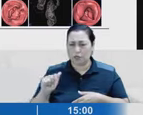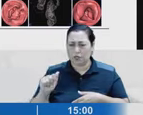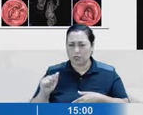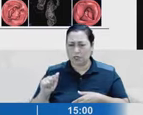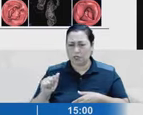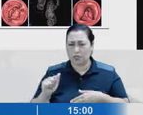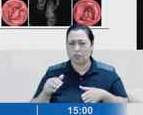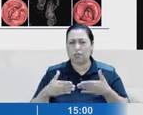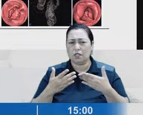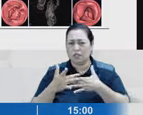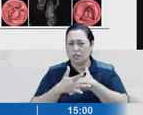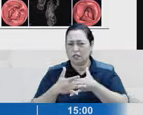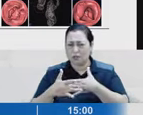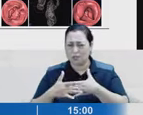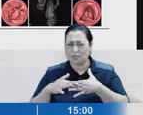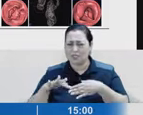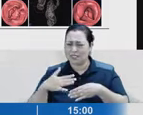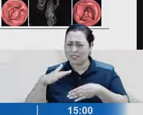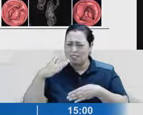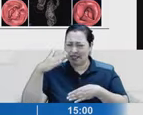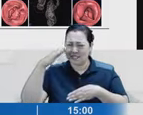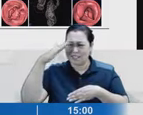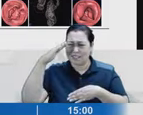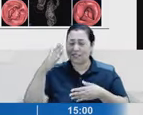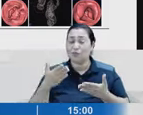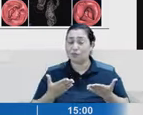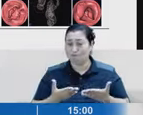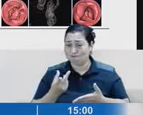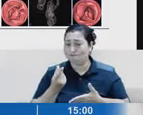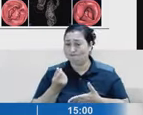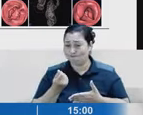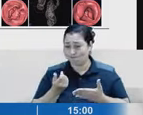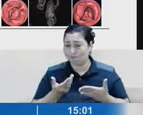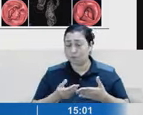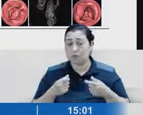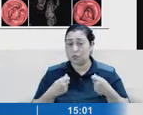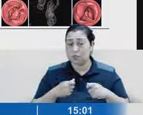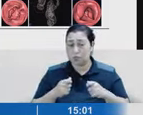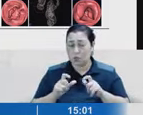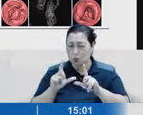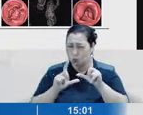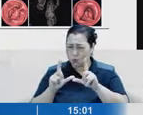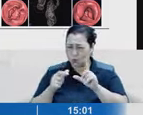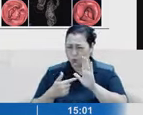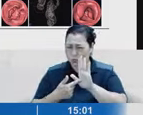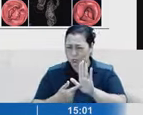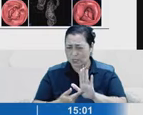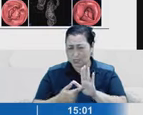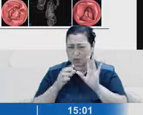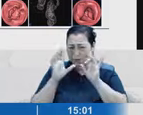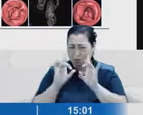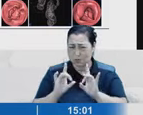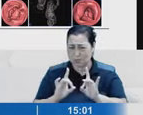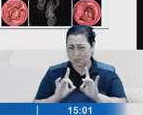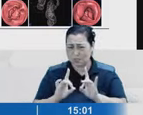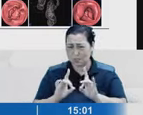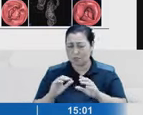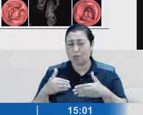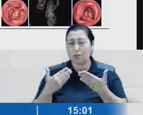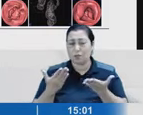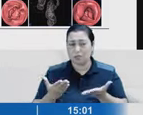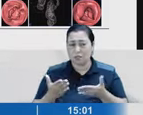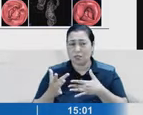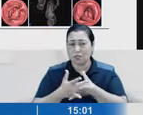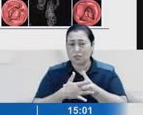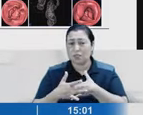né? É preciso um software especial, um aparelho de tomografia especial. Tá, mas então para que esse